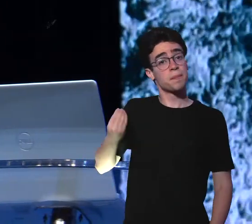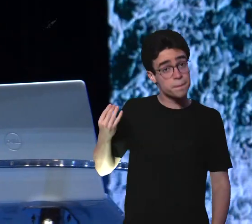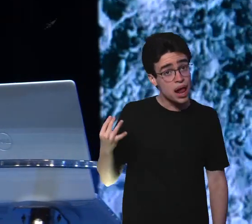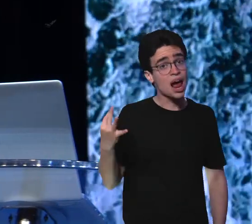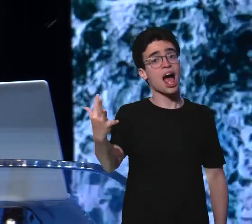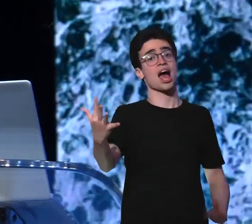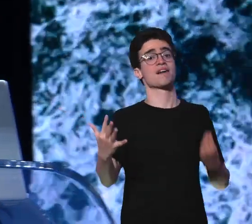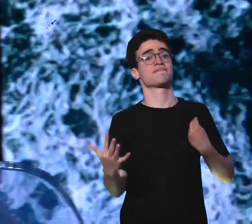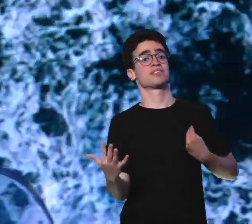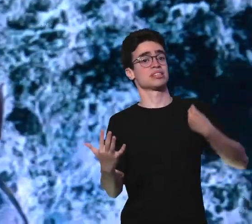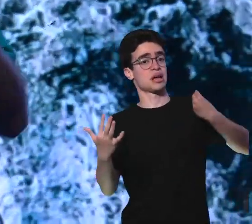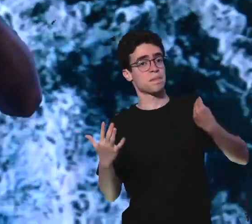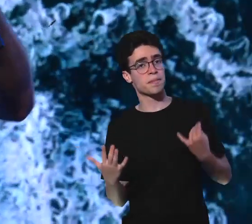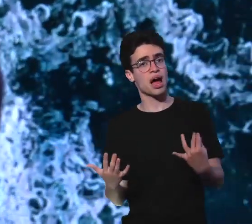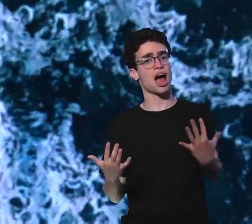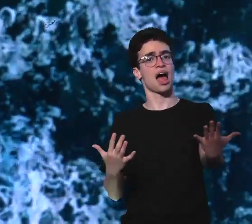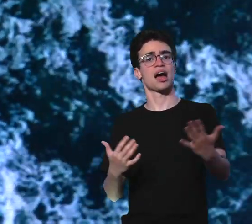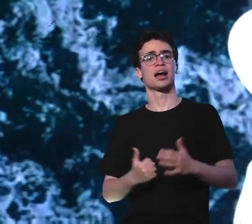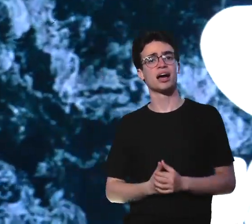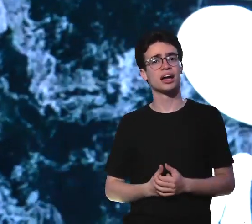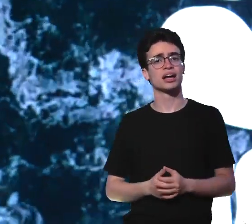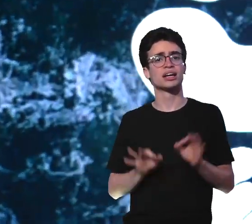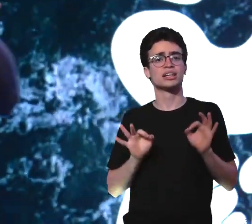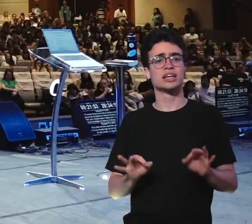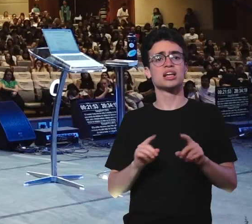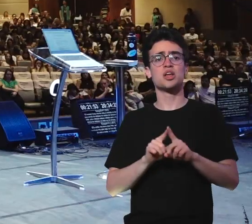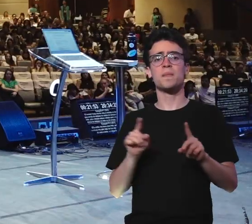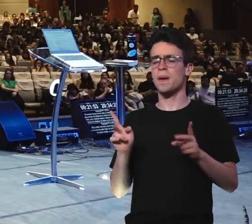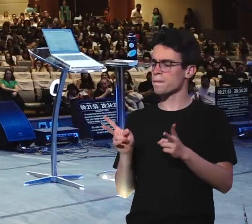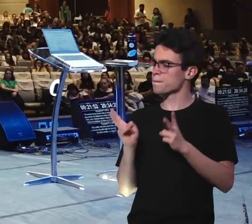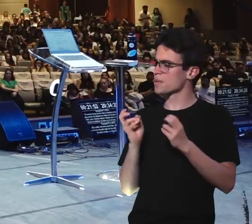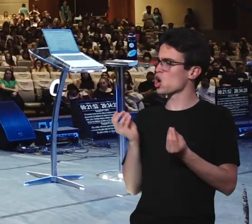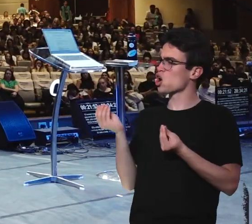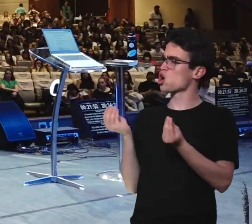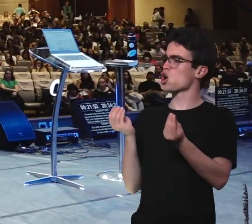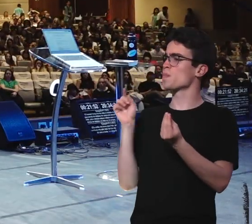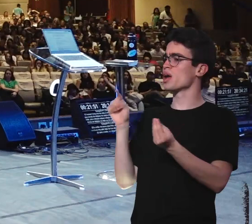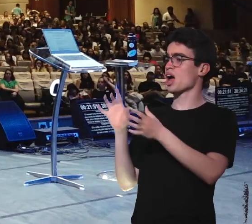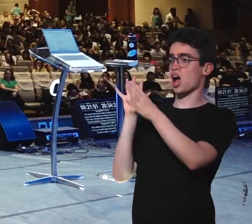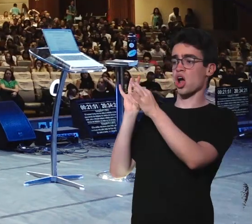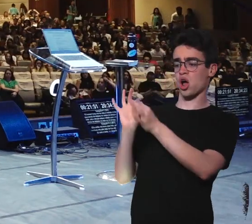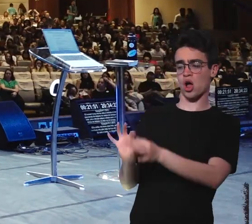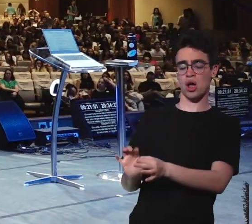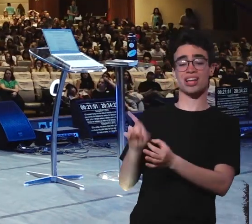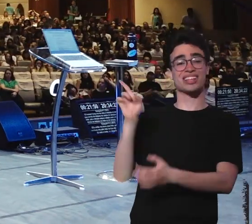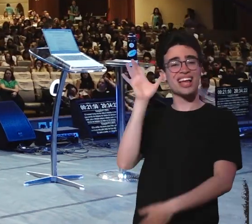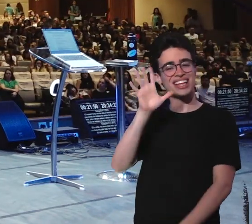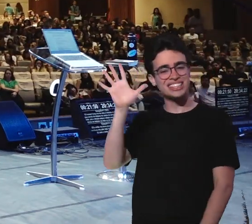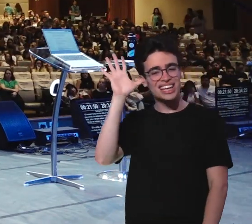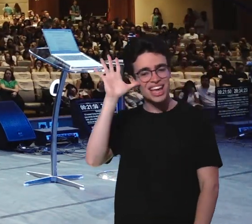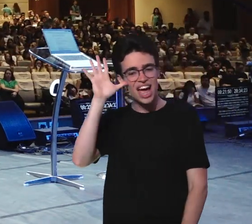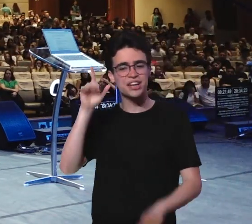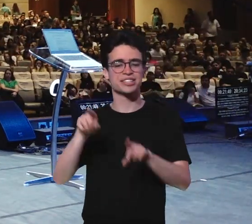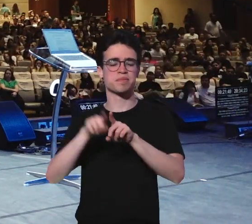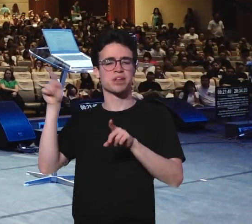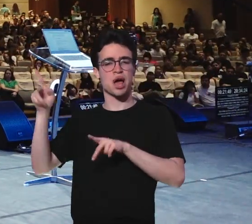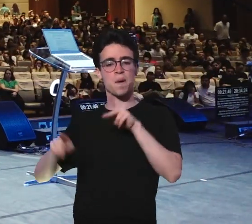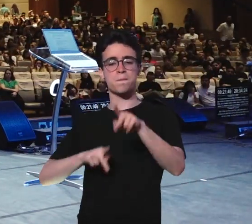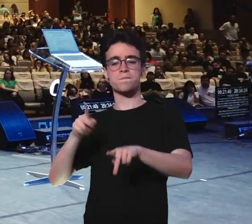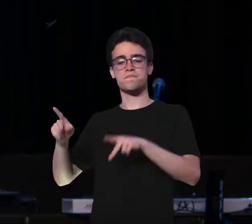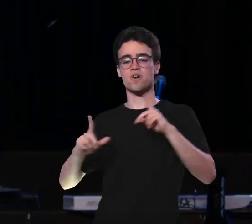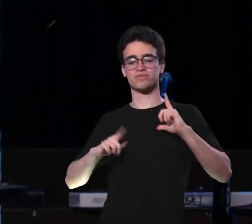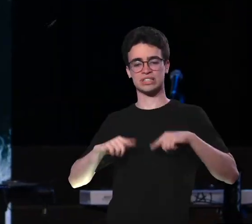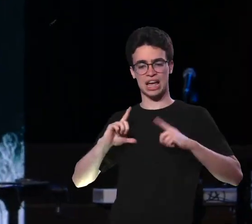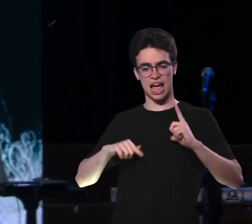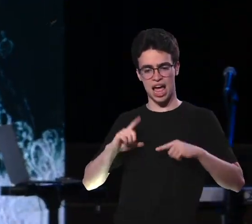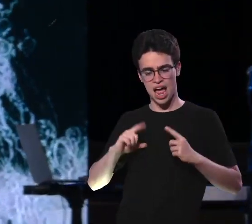legal a gente entender um pouquinho do contexto, do que estava acontecendo ali com Ezequiel e com o povo de Israel, para que a gente